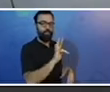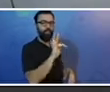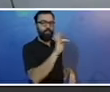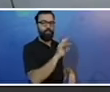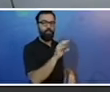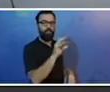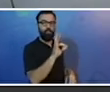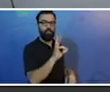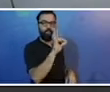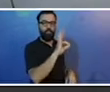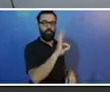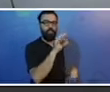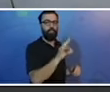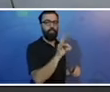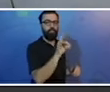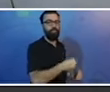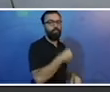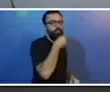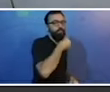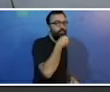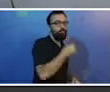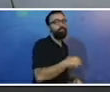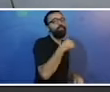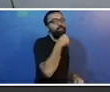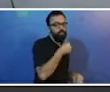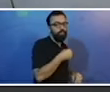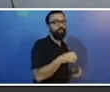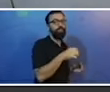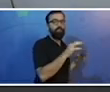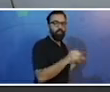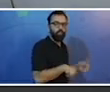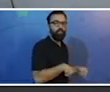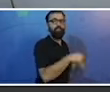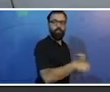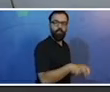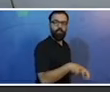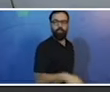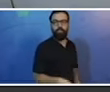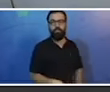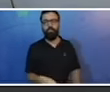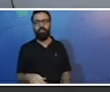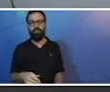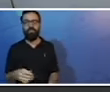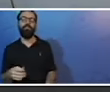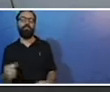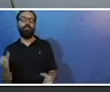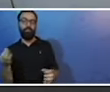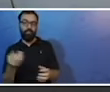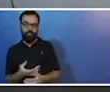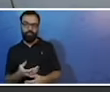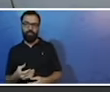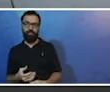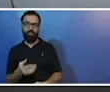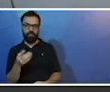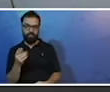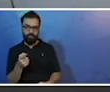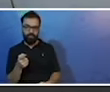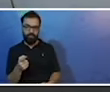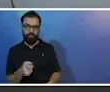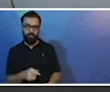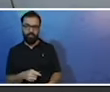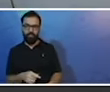mosca a mosca na velha e a velha fiar para terminar quero ver só